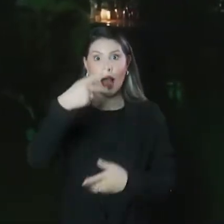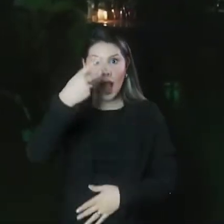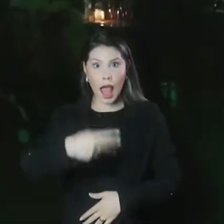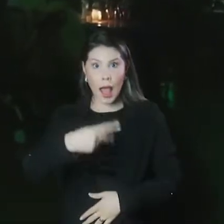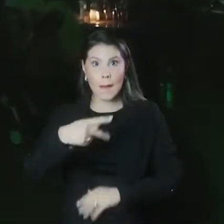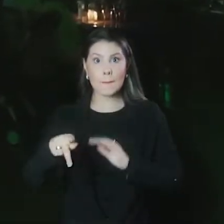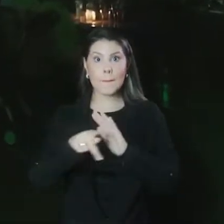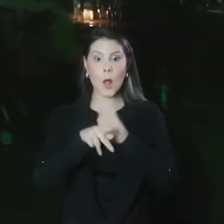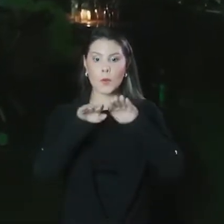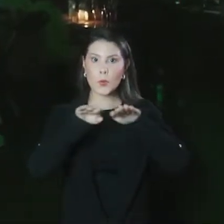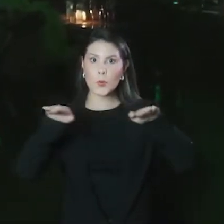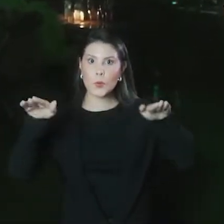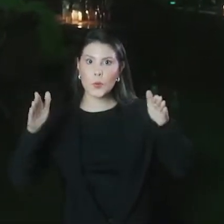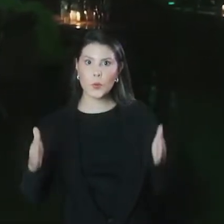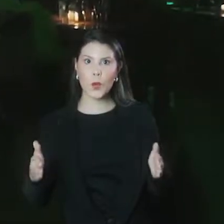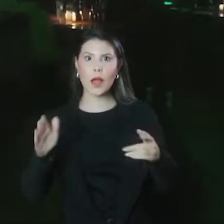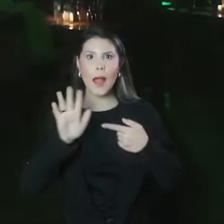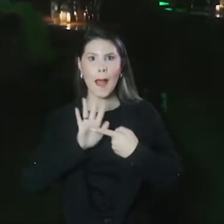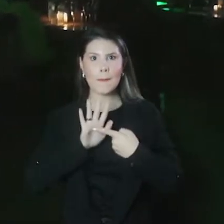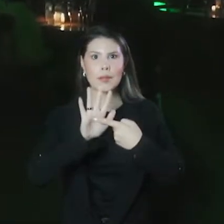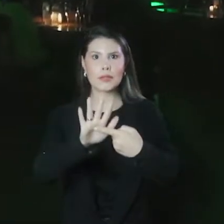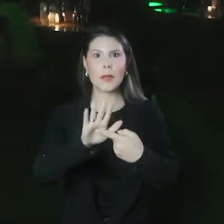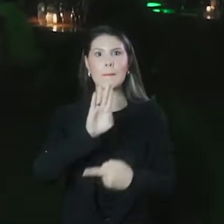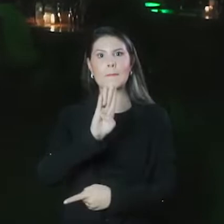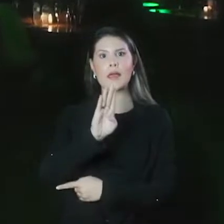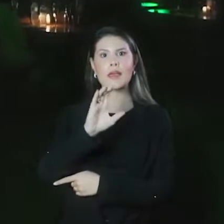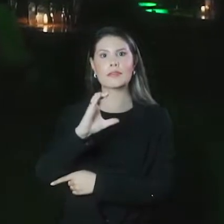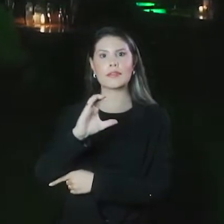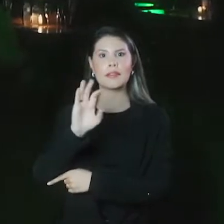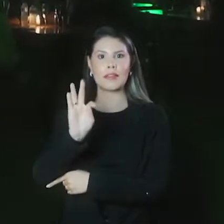no palco da ABCTG